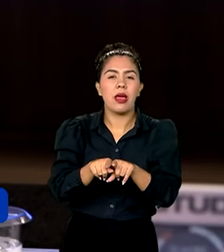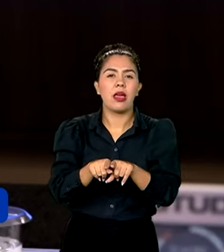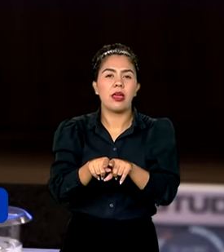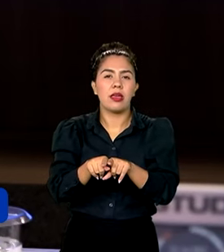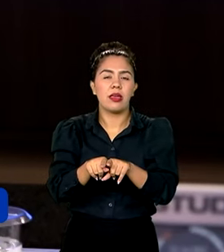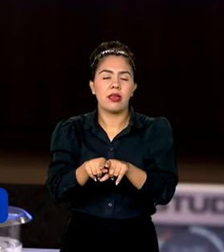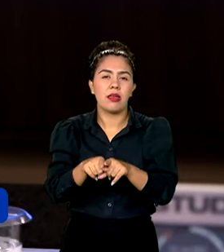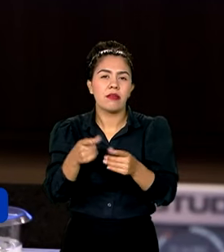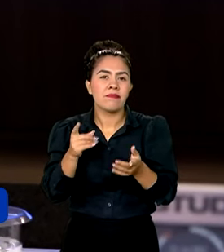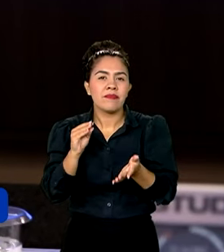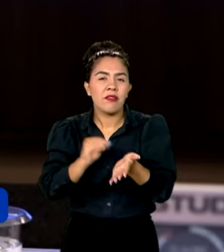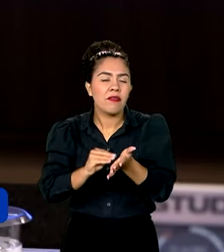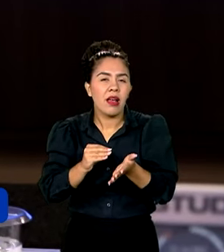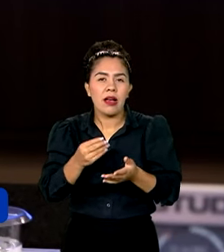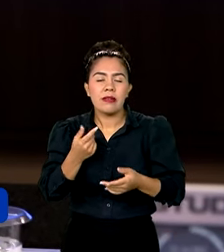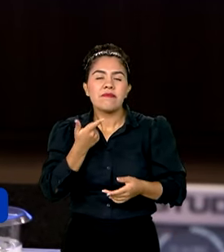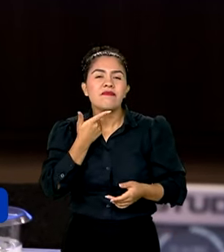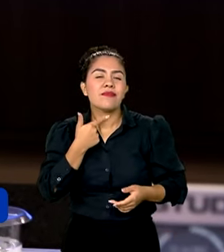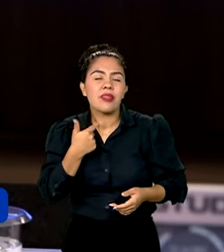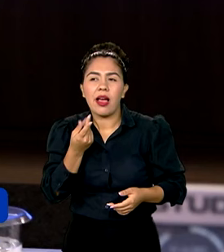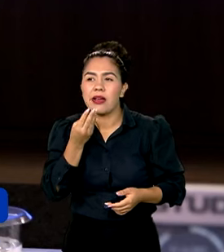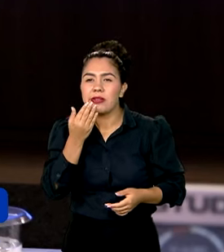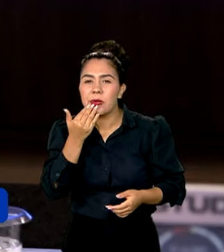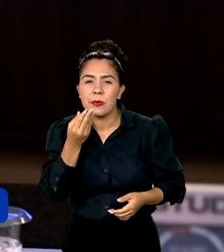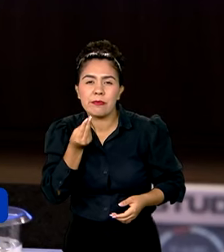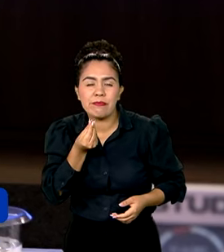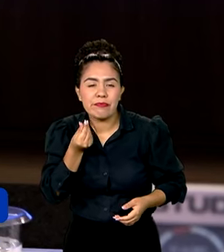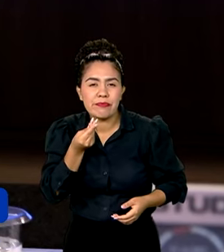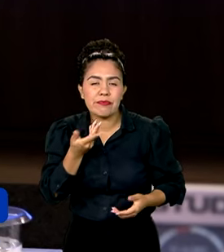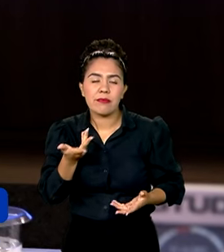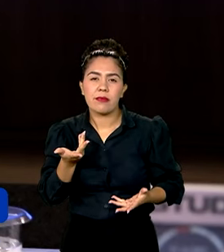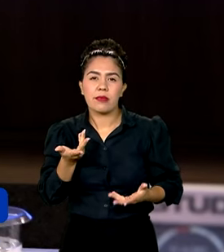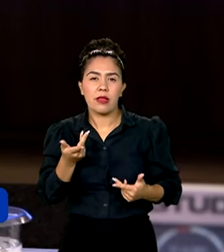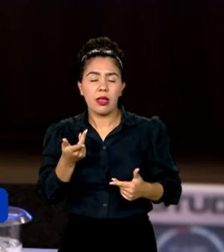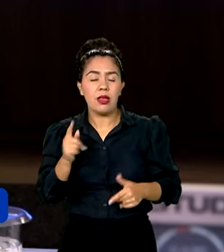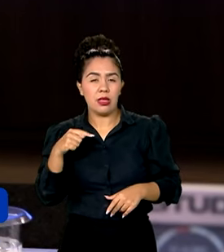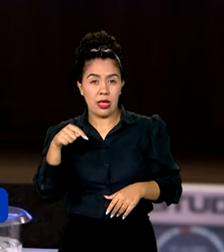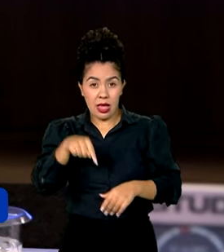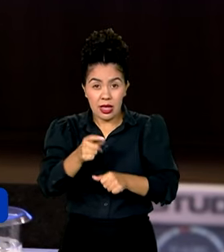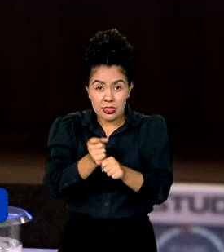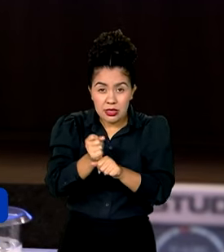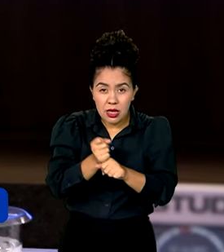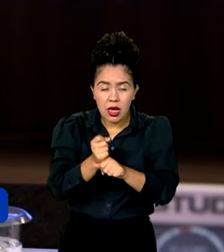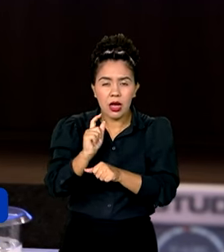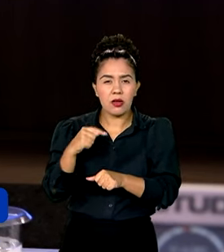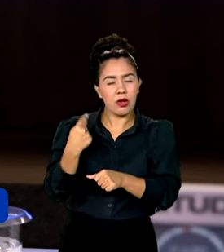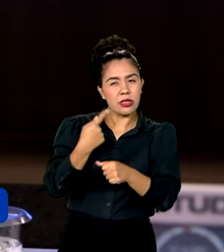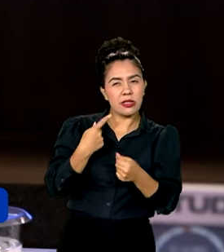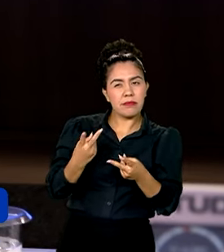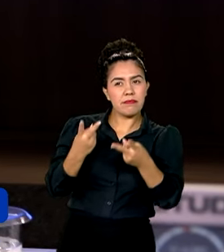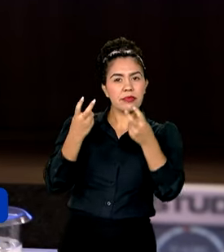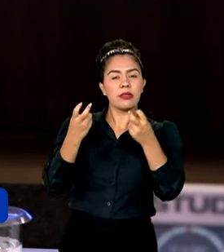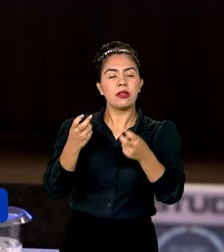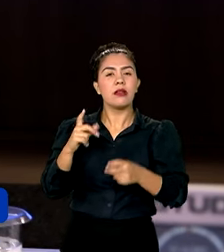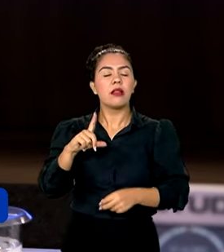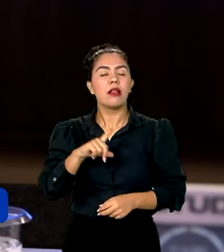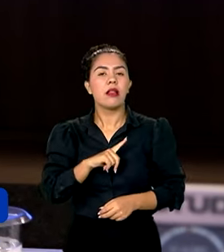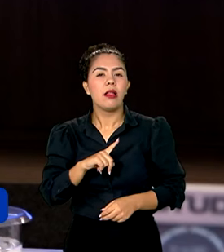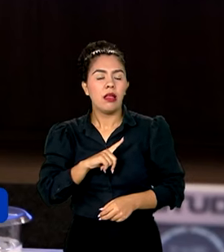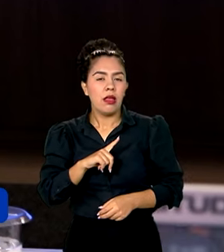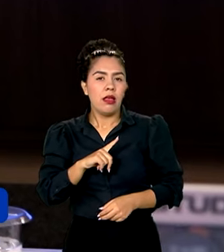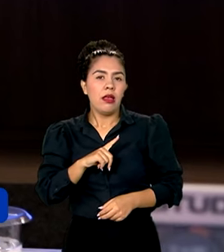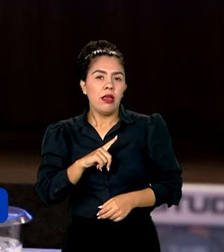que o ano eh esse ano né Nós vimos que houve eh uma uma certa